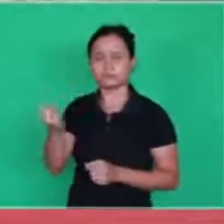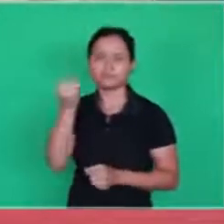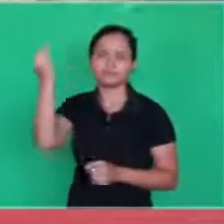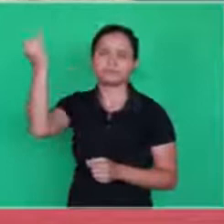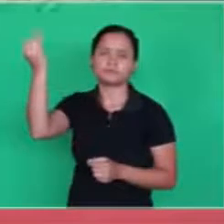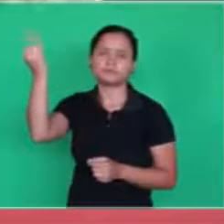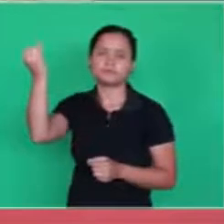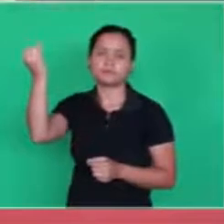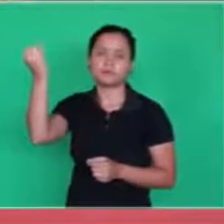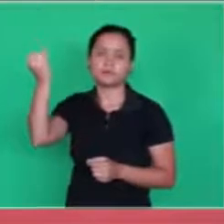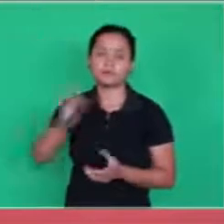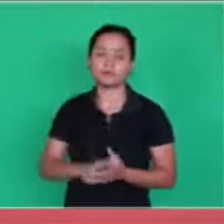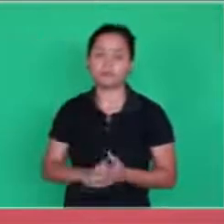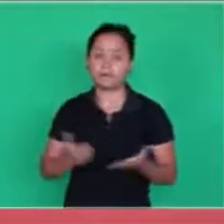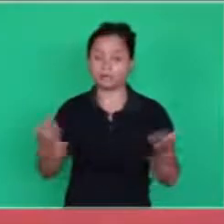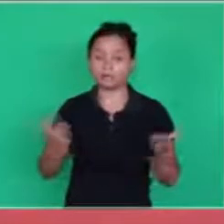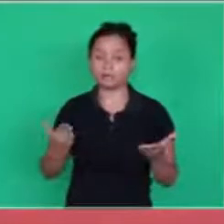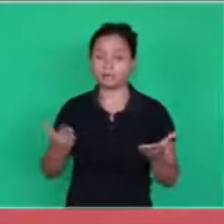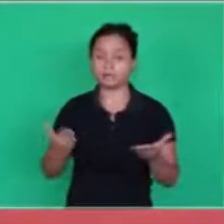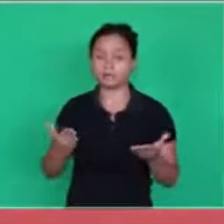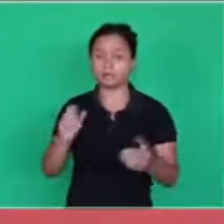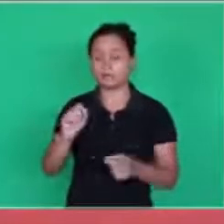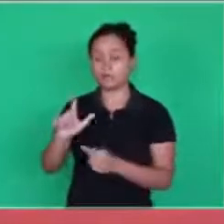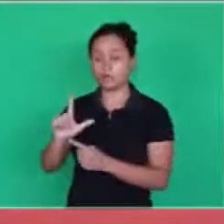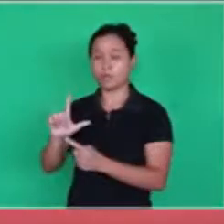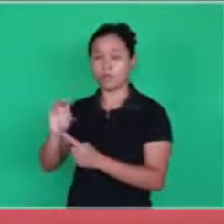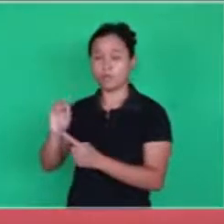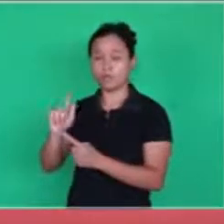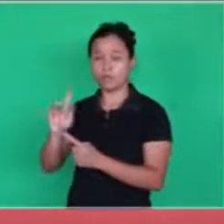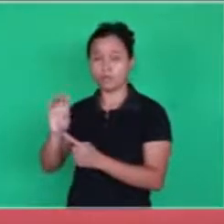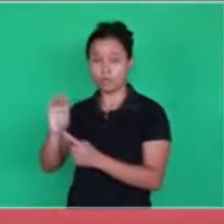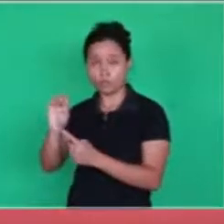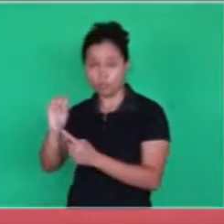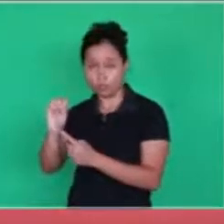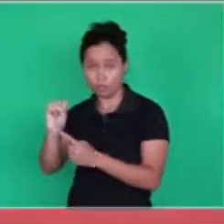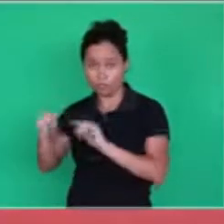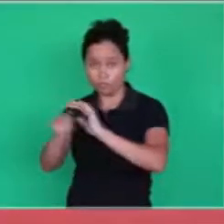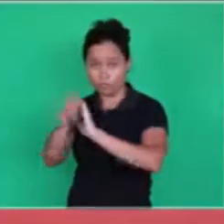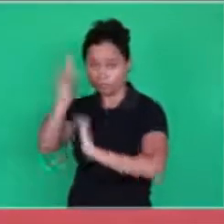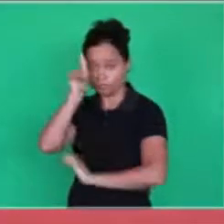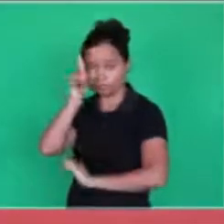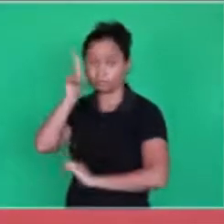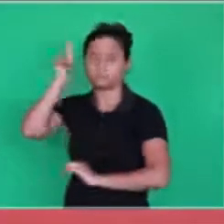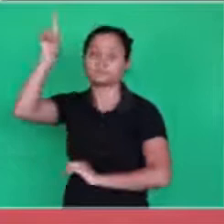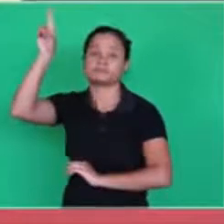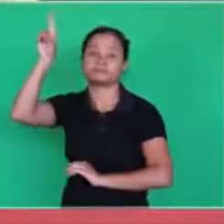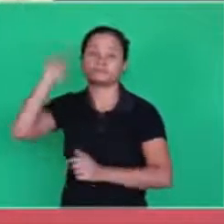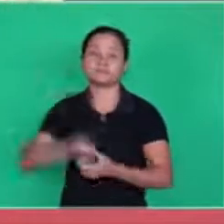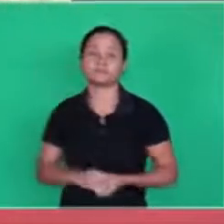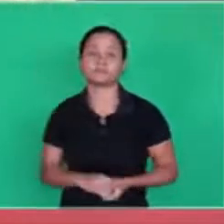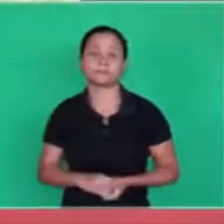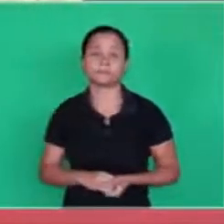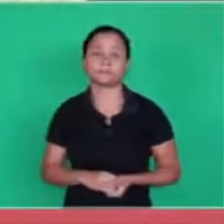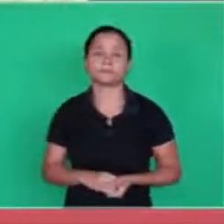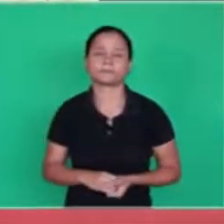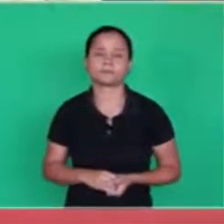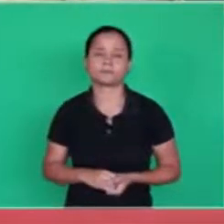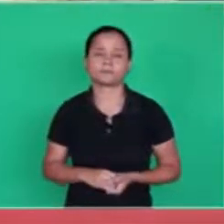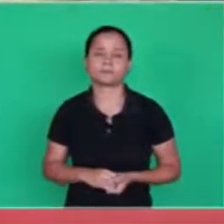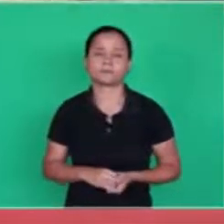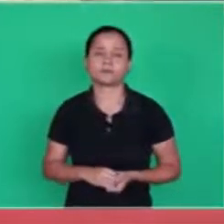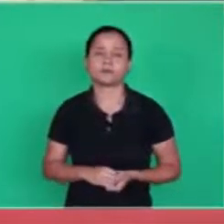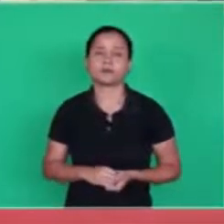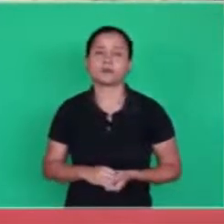aquele que é a sabedoria de Deus, diz o quê? Essa sabedoria, a qual nenhum dos príncipes, não